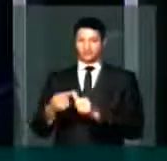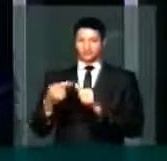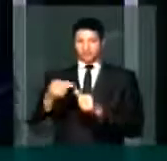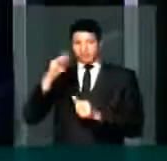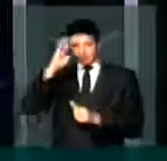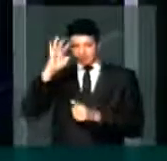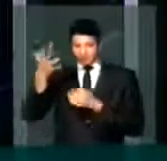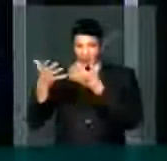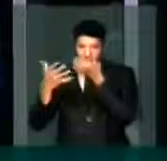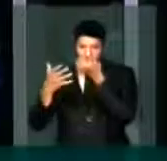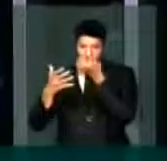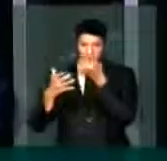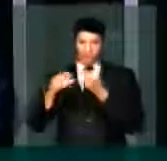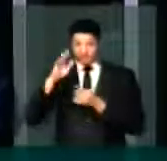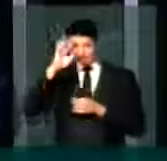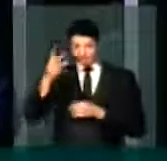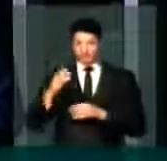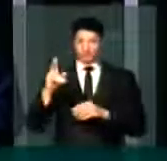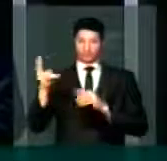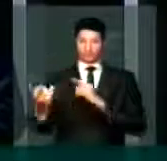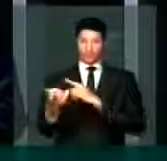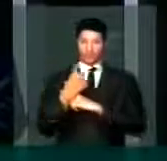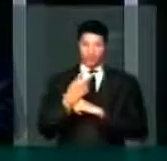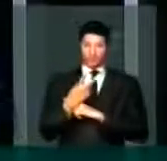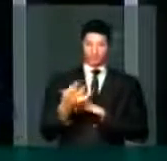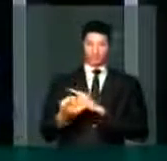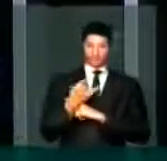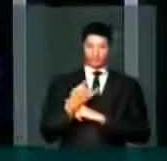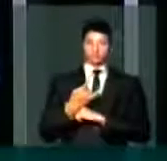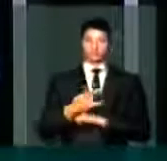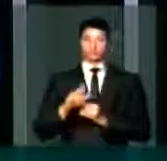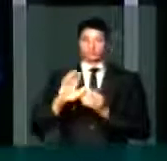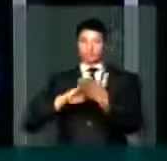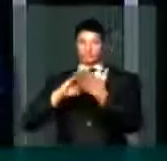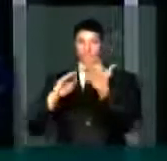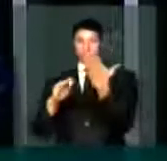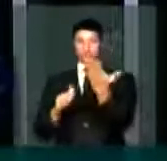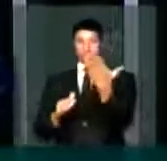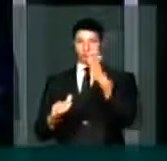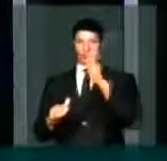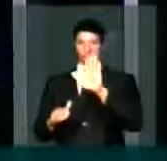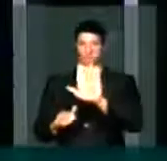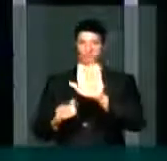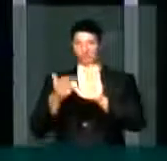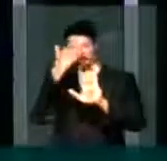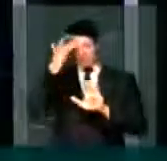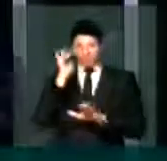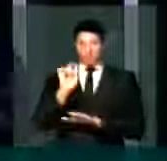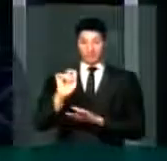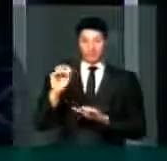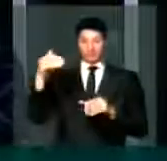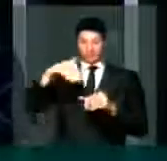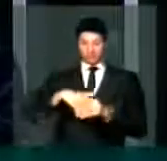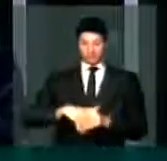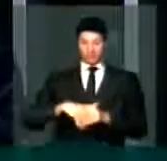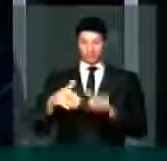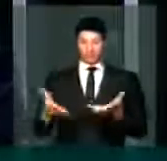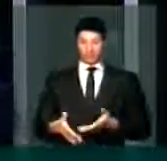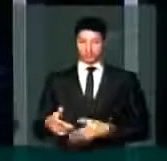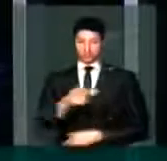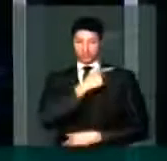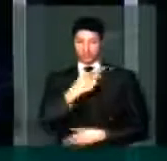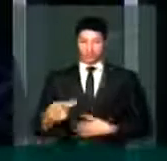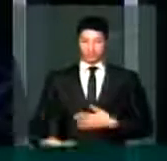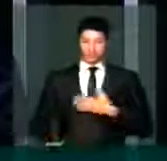primeiras decisões são decisões de traição, de dar as costas exatamente àqueles que elegeram quem hoje